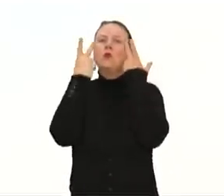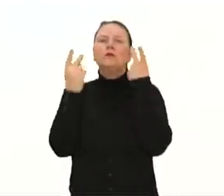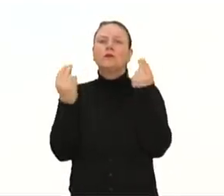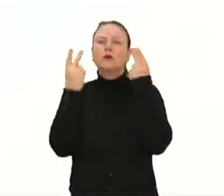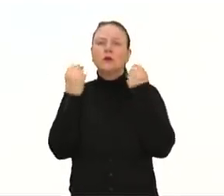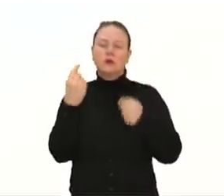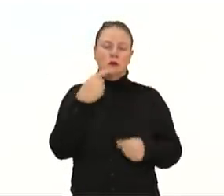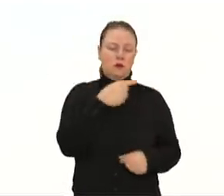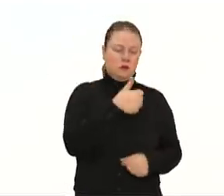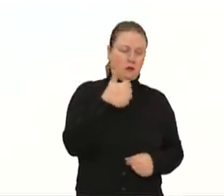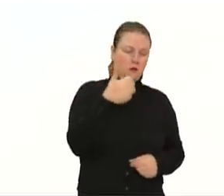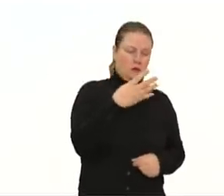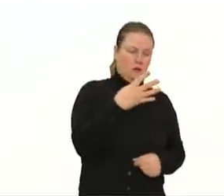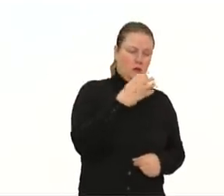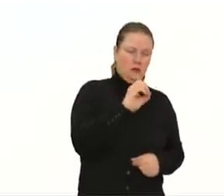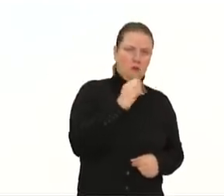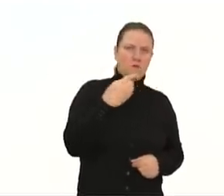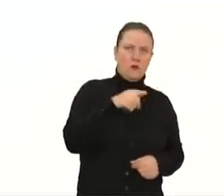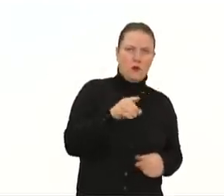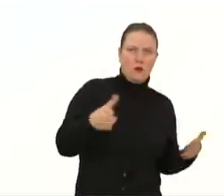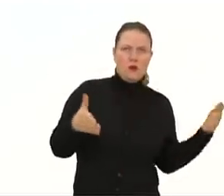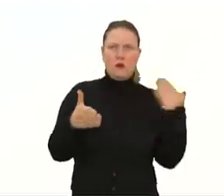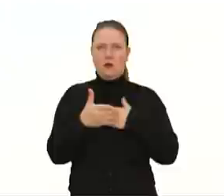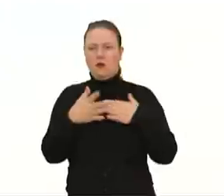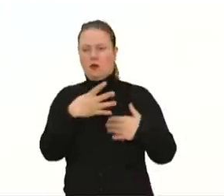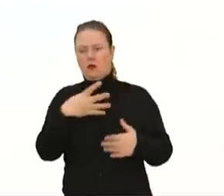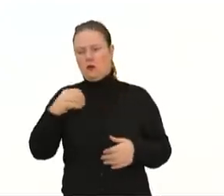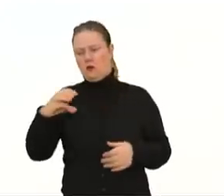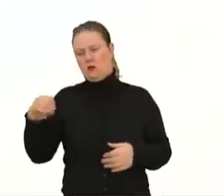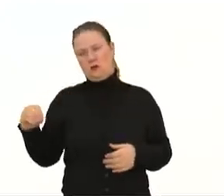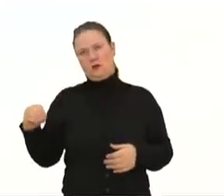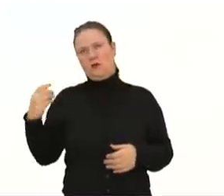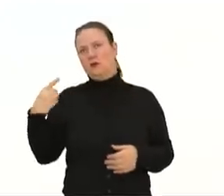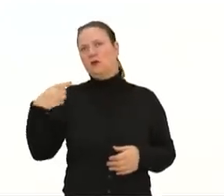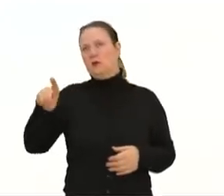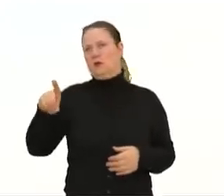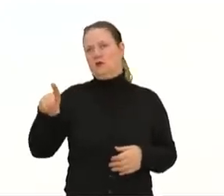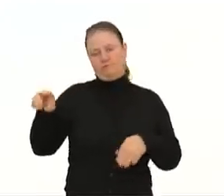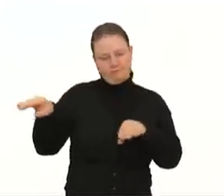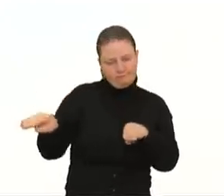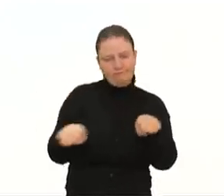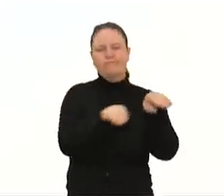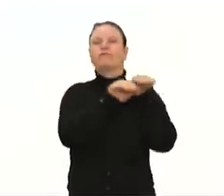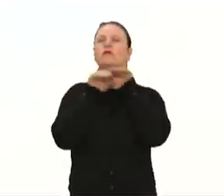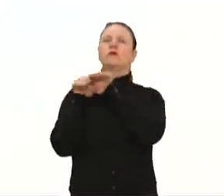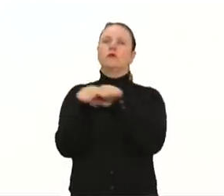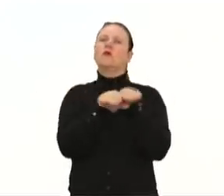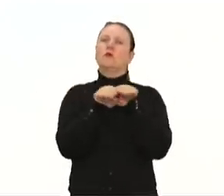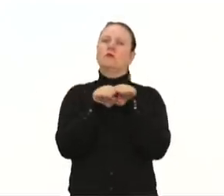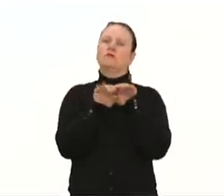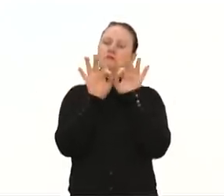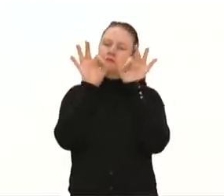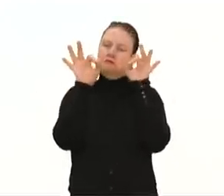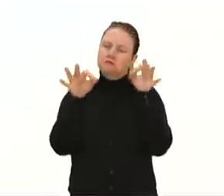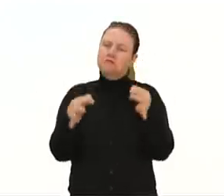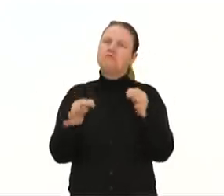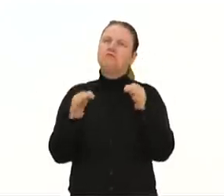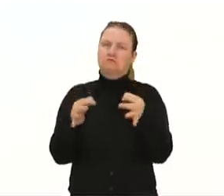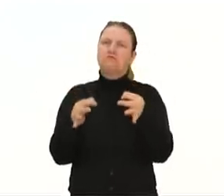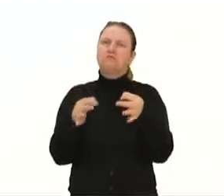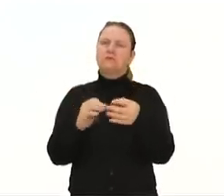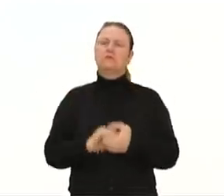140 mil a 400 mil, ou seja, está dentro dos padrões, né? Dentro dos valores de referência, está tudo